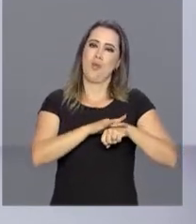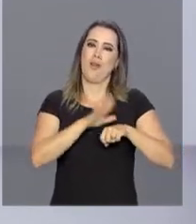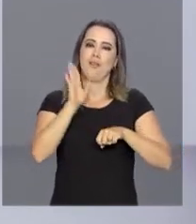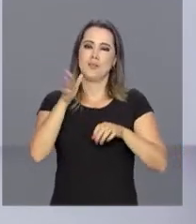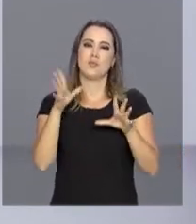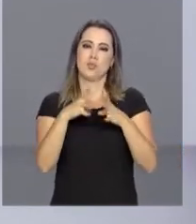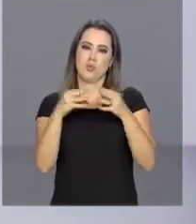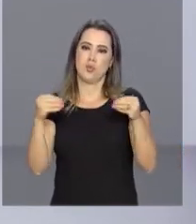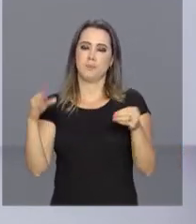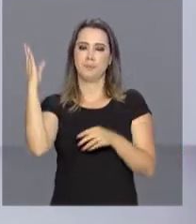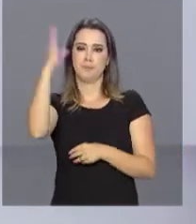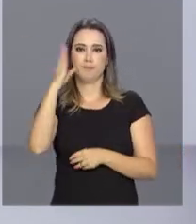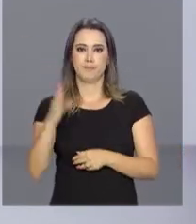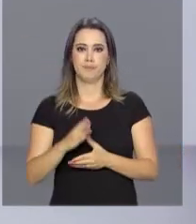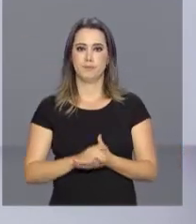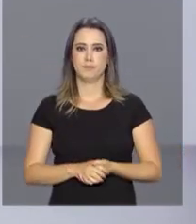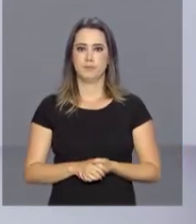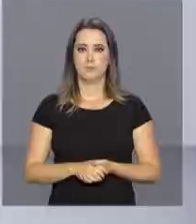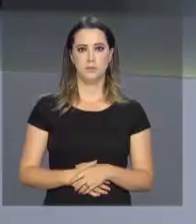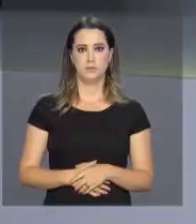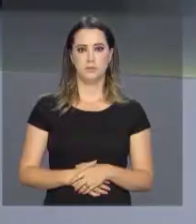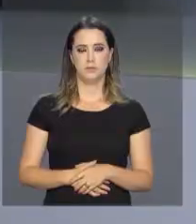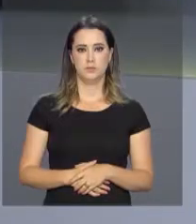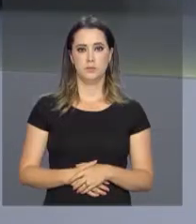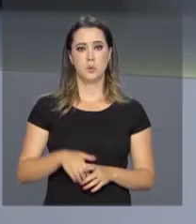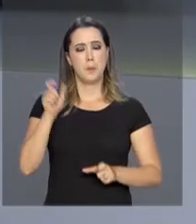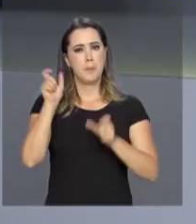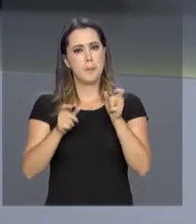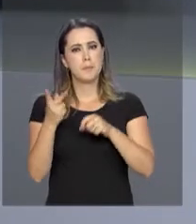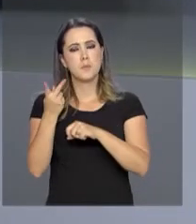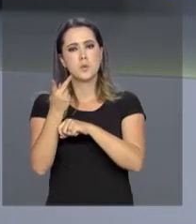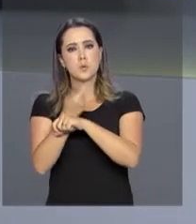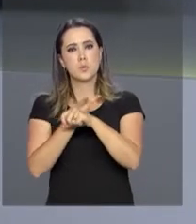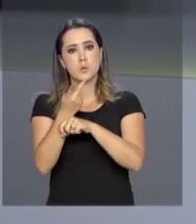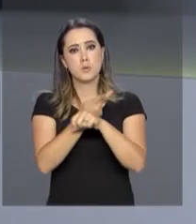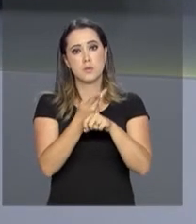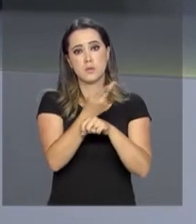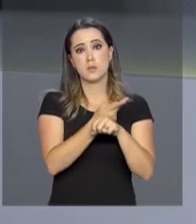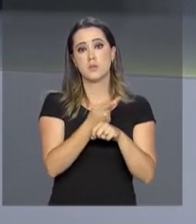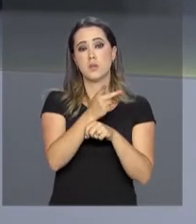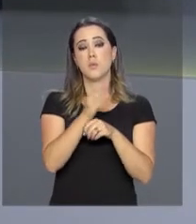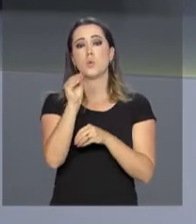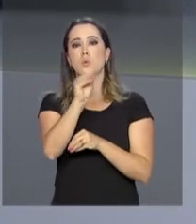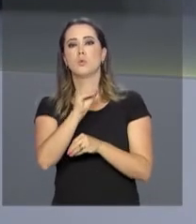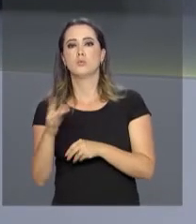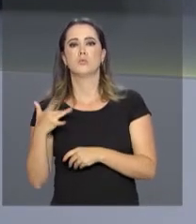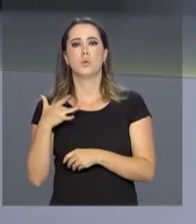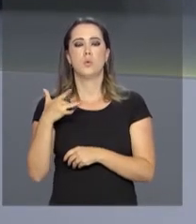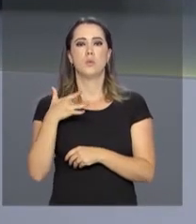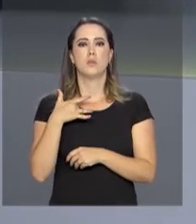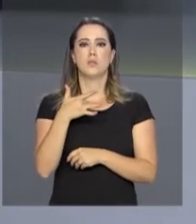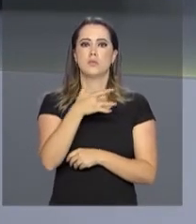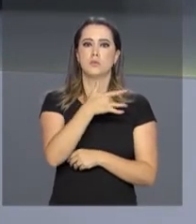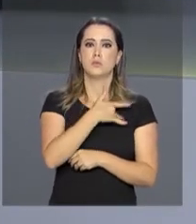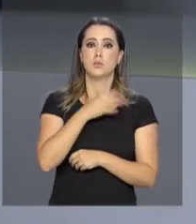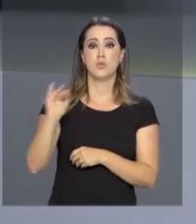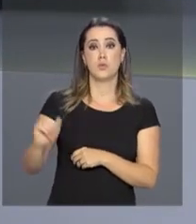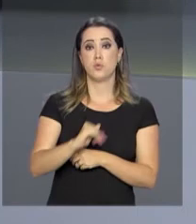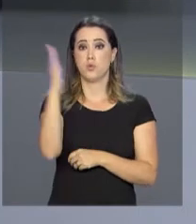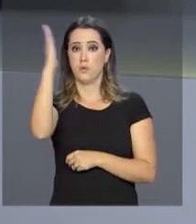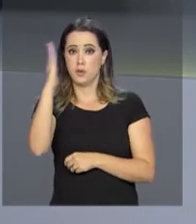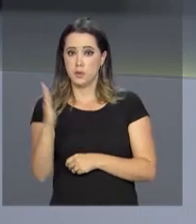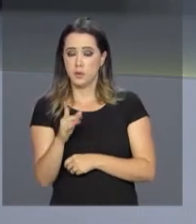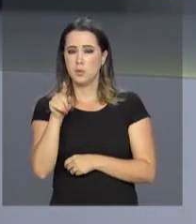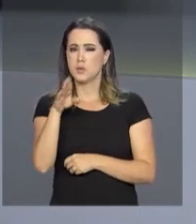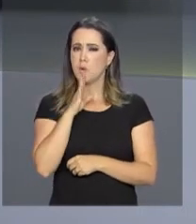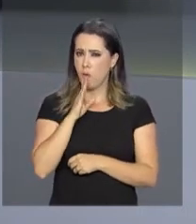já erradicadas no Brasil. Casos de brasileiros que procuram tratamentos médicos no exterior, você conhece ou já ouviu